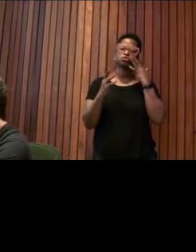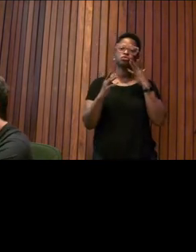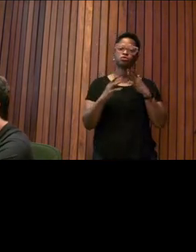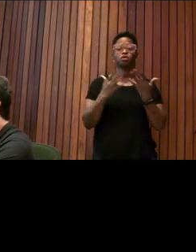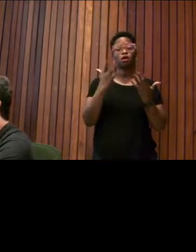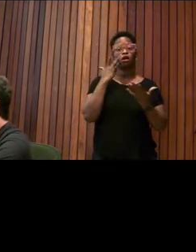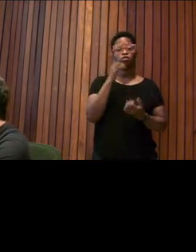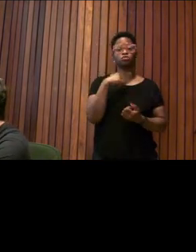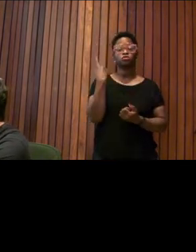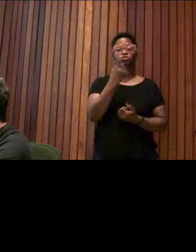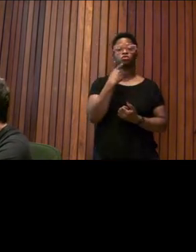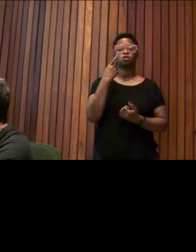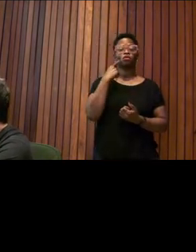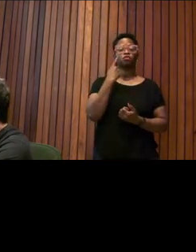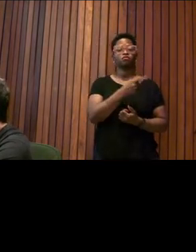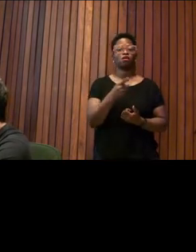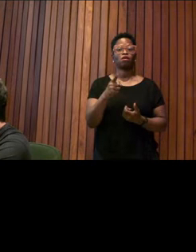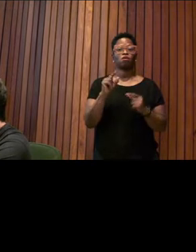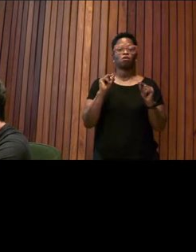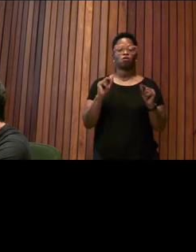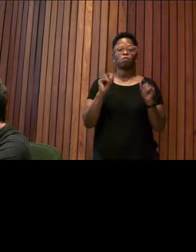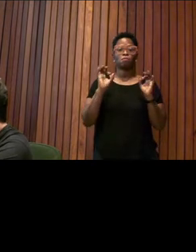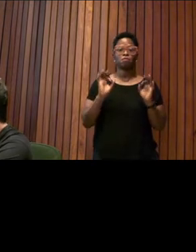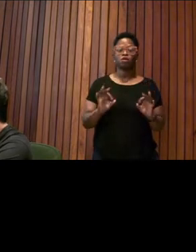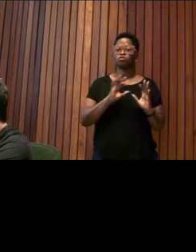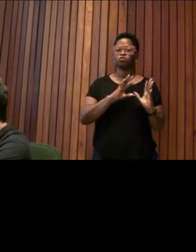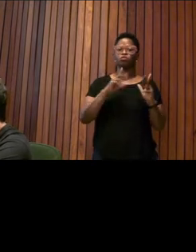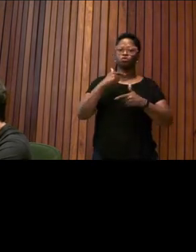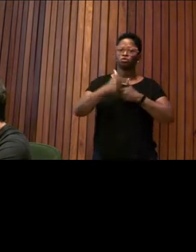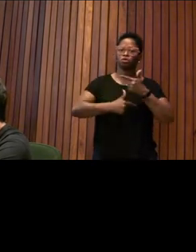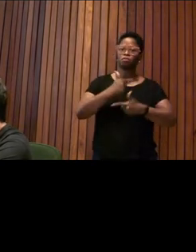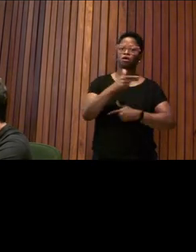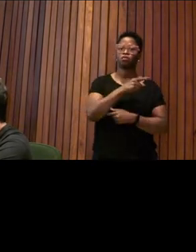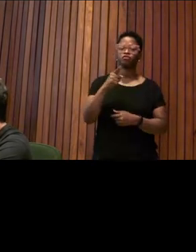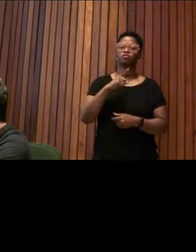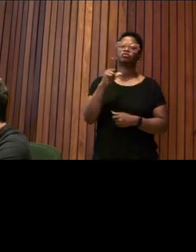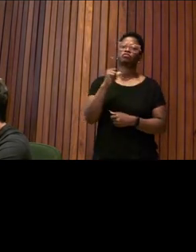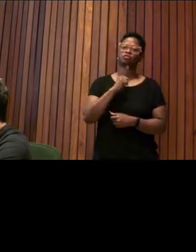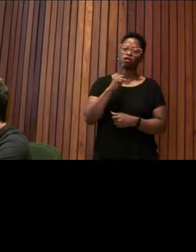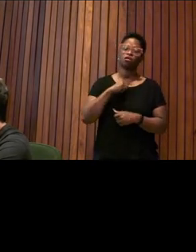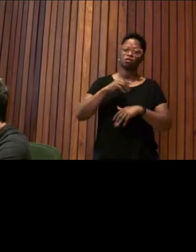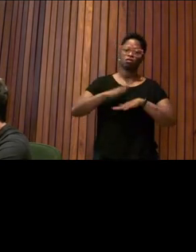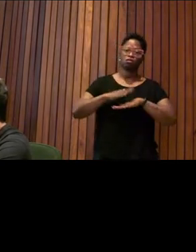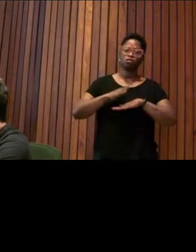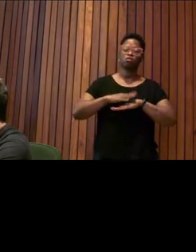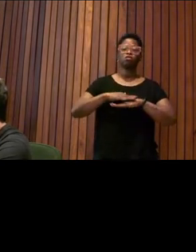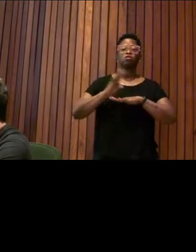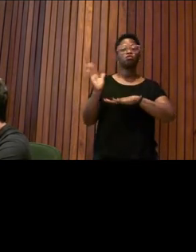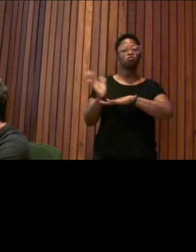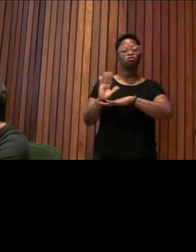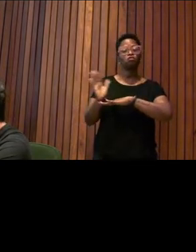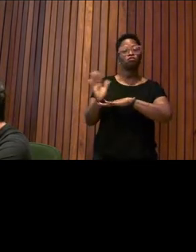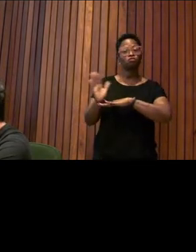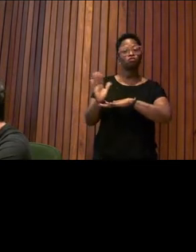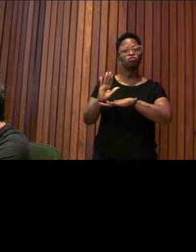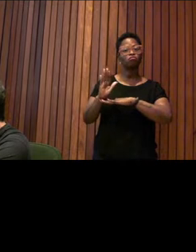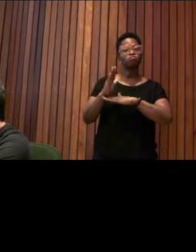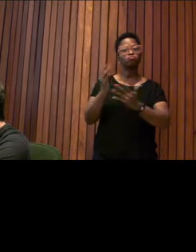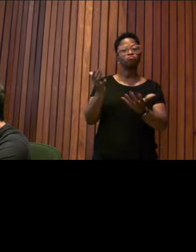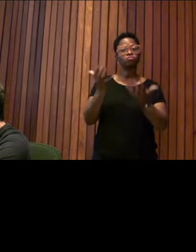a gente tem que ressaltar mesmo todo esse trabalho que vocês fizeram, aí que o filme vem sublinhar